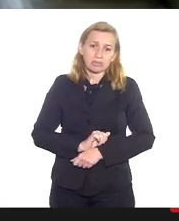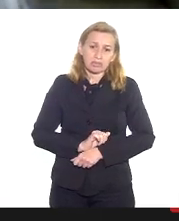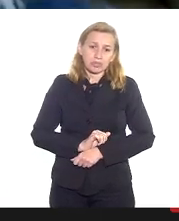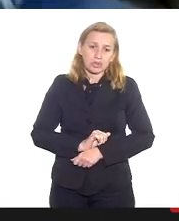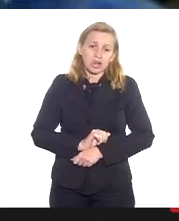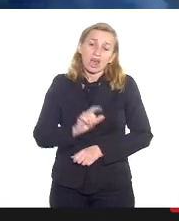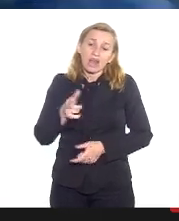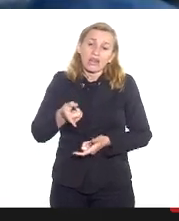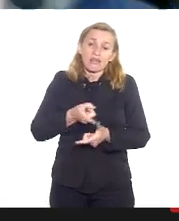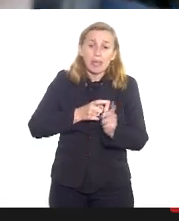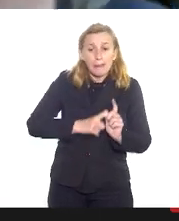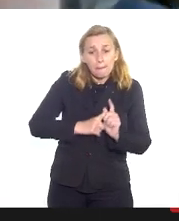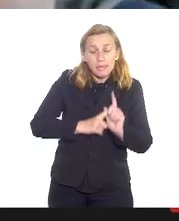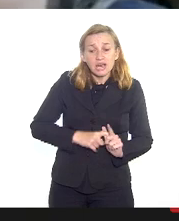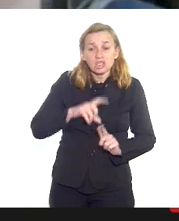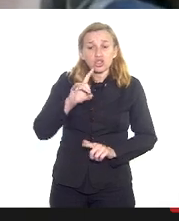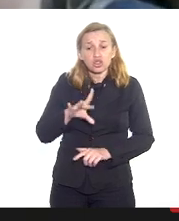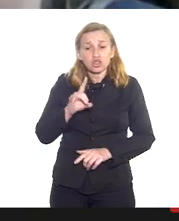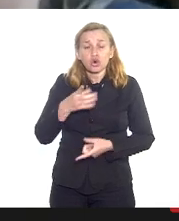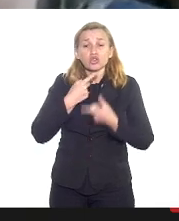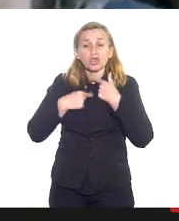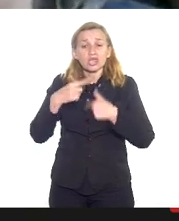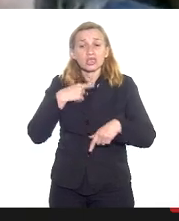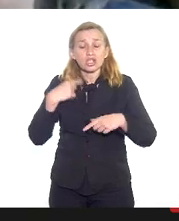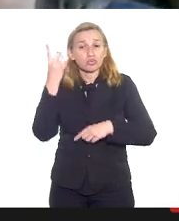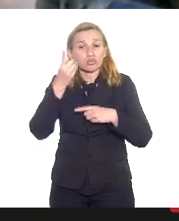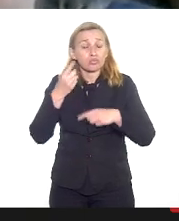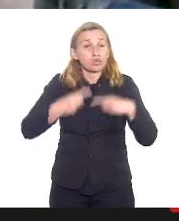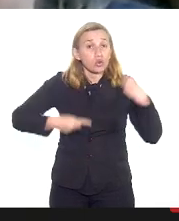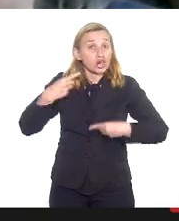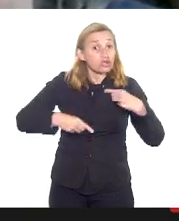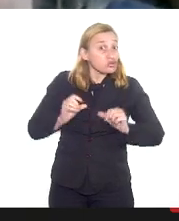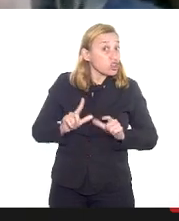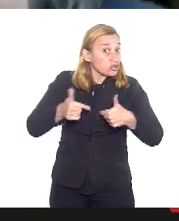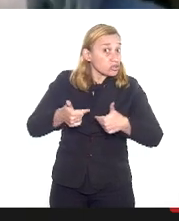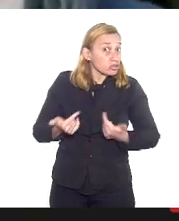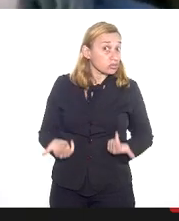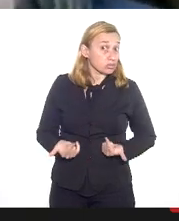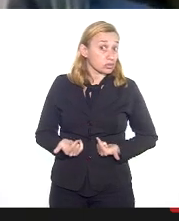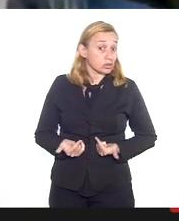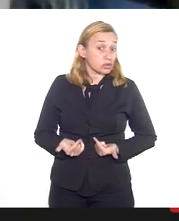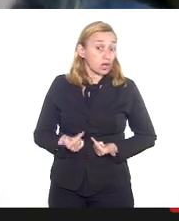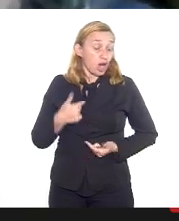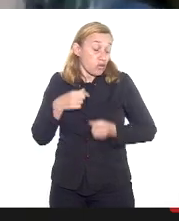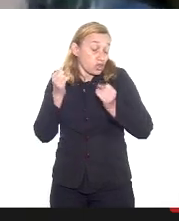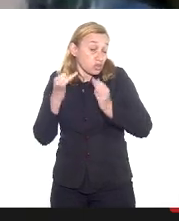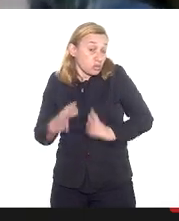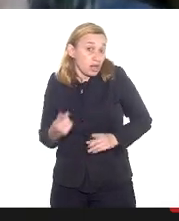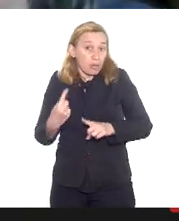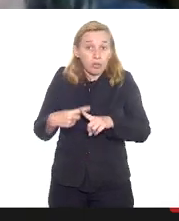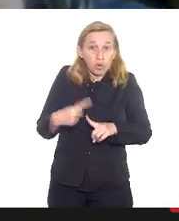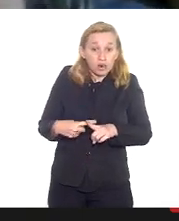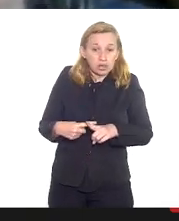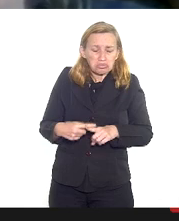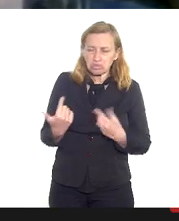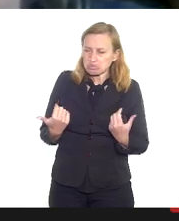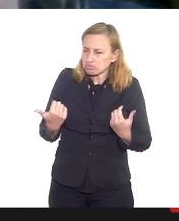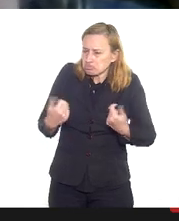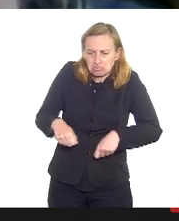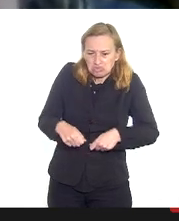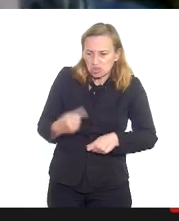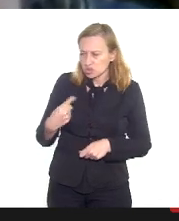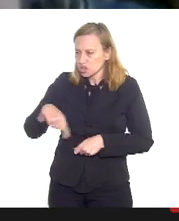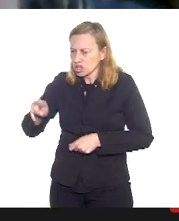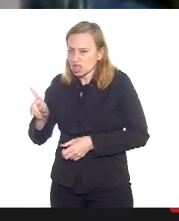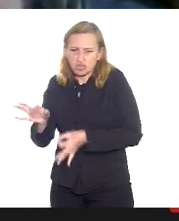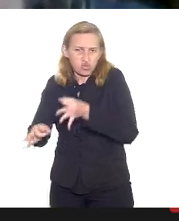Elas dependem apenas da vontade política de fazer. Eu vou explicar por quê. Eu não preciso ir à